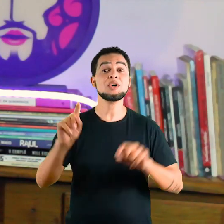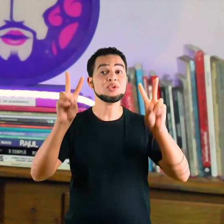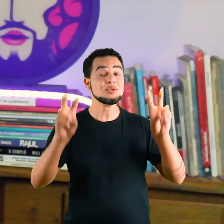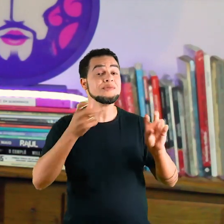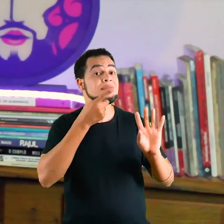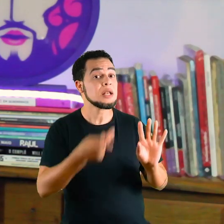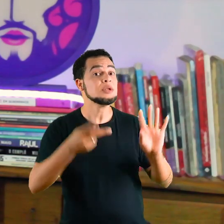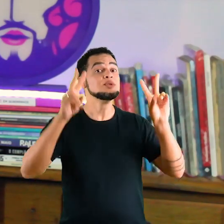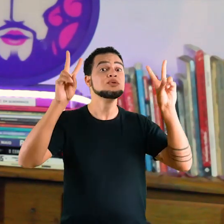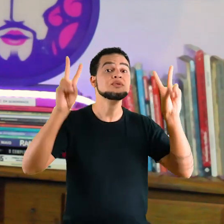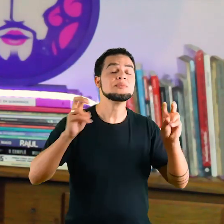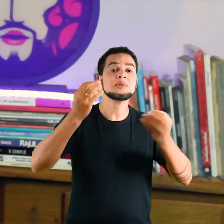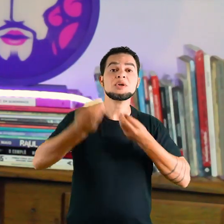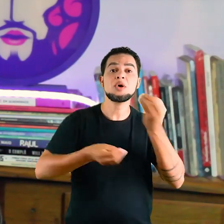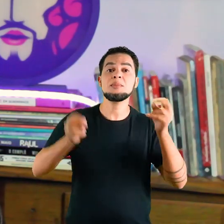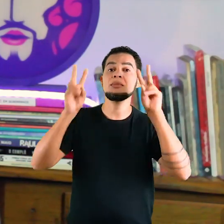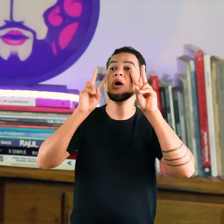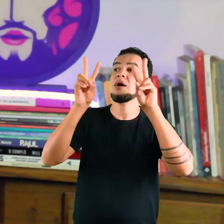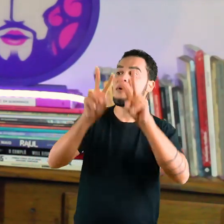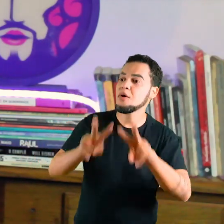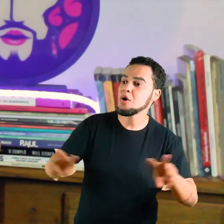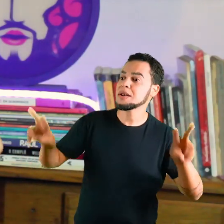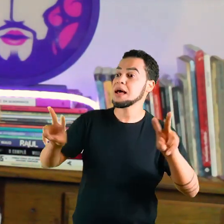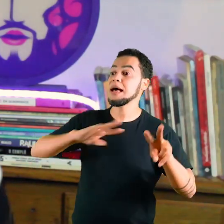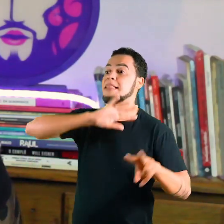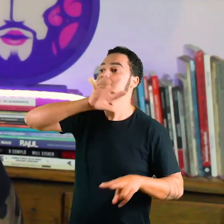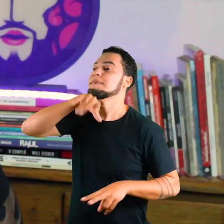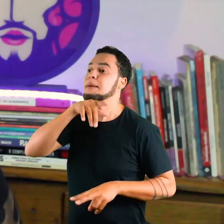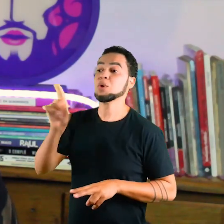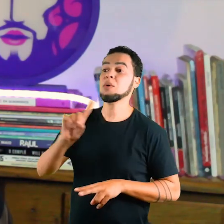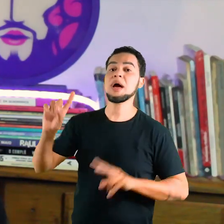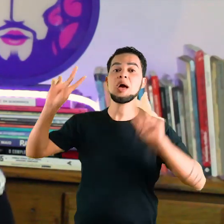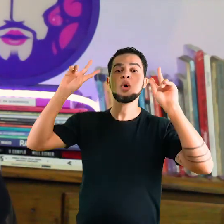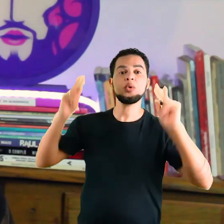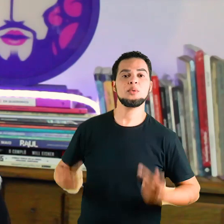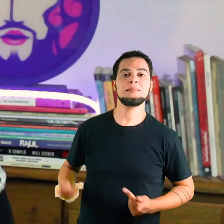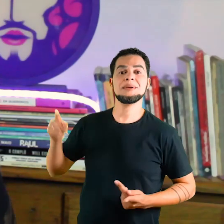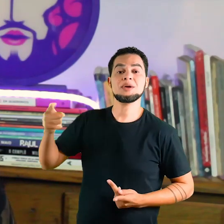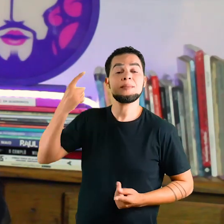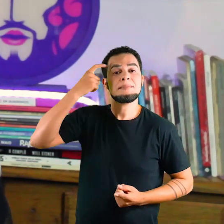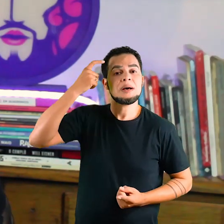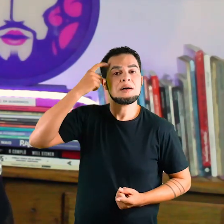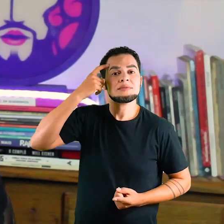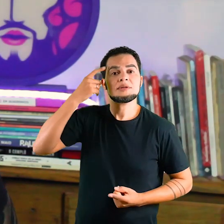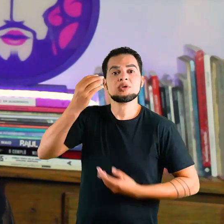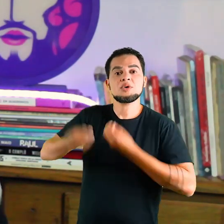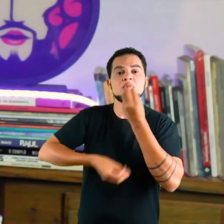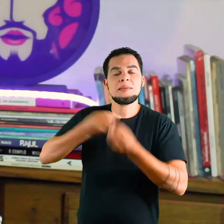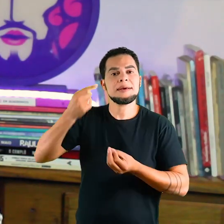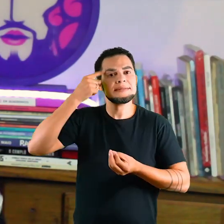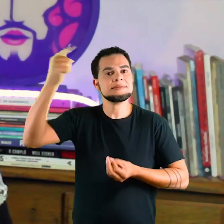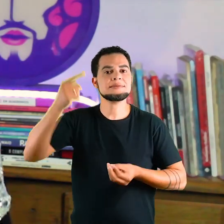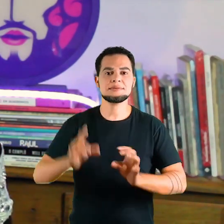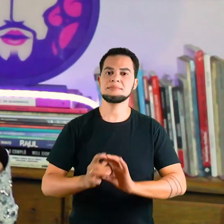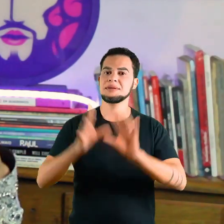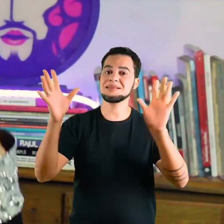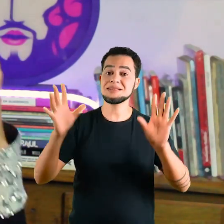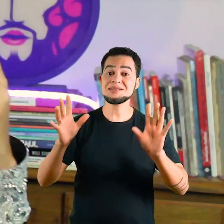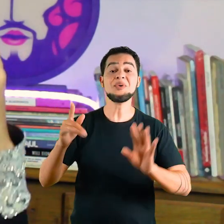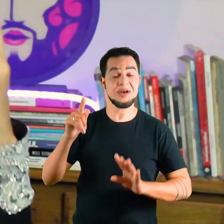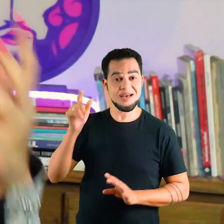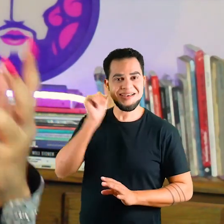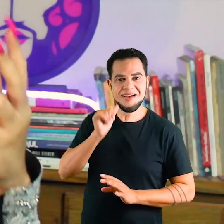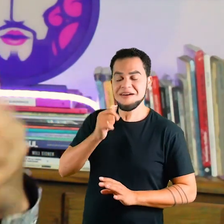sobre olhar para os animais não humanos com ideias de libertação animal que temos hoje. Ela fala,